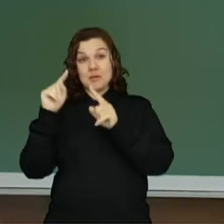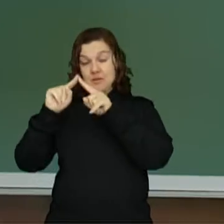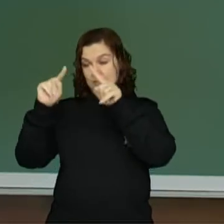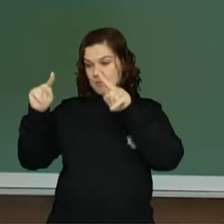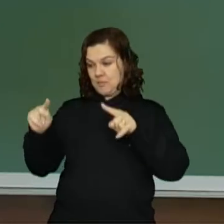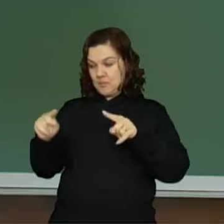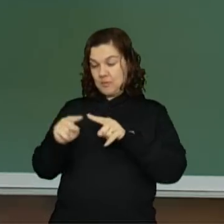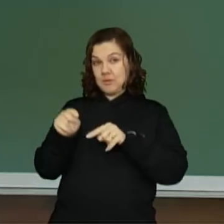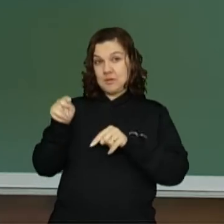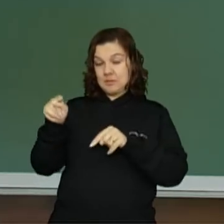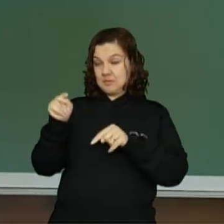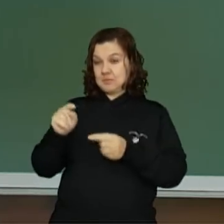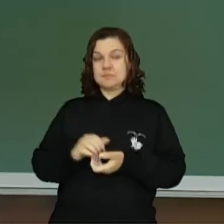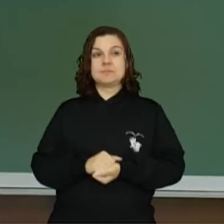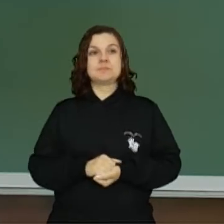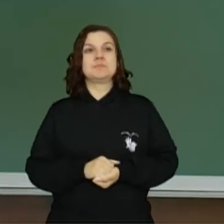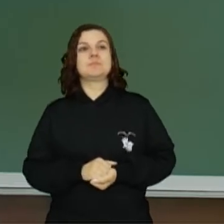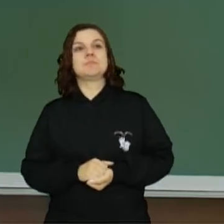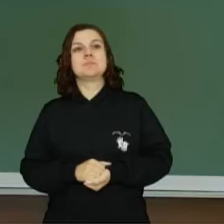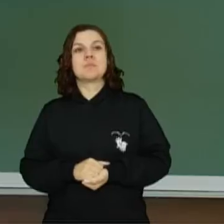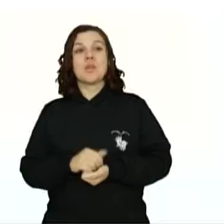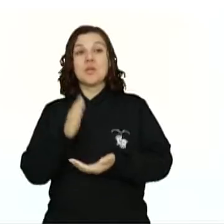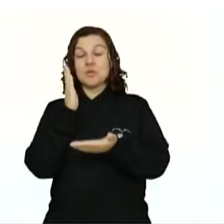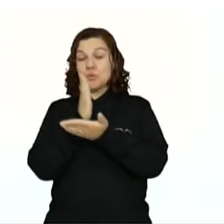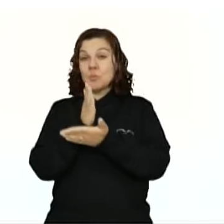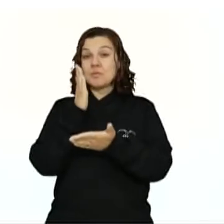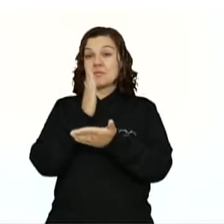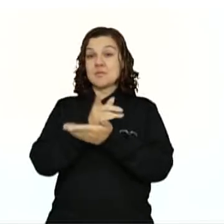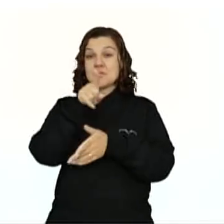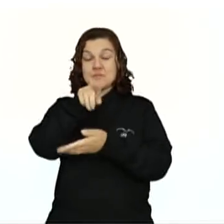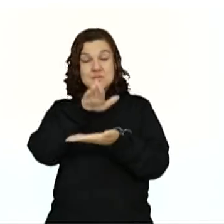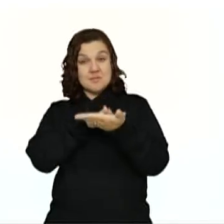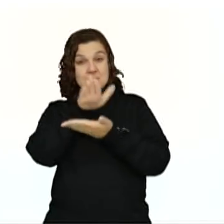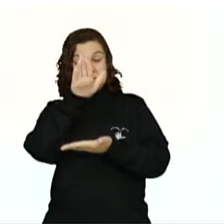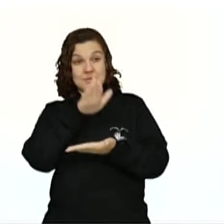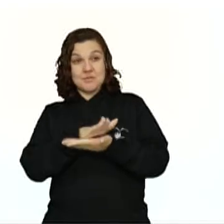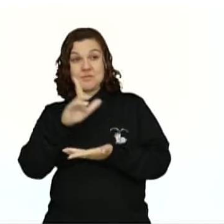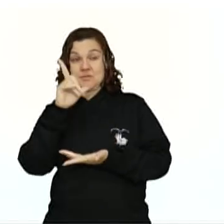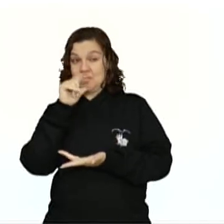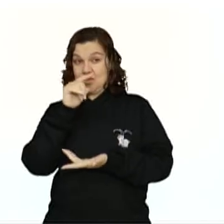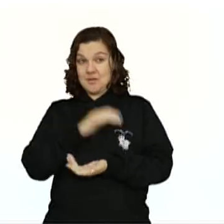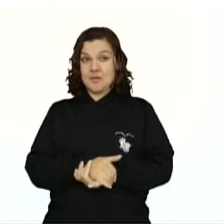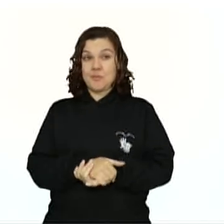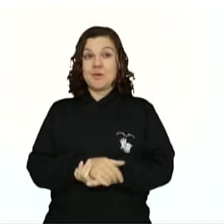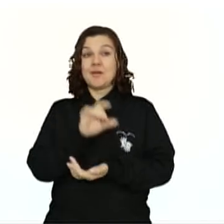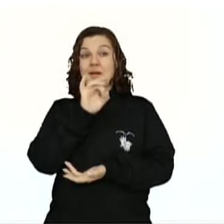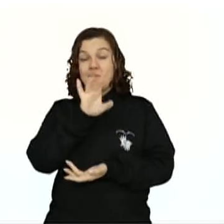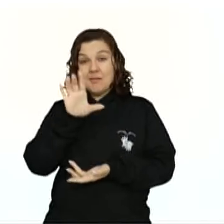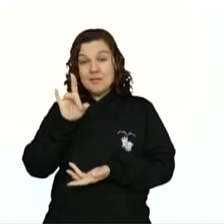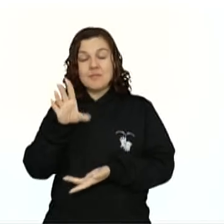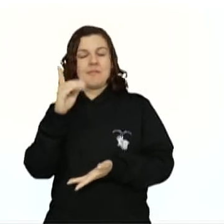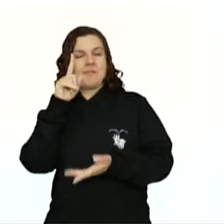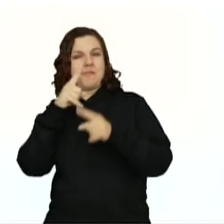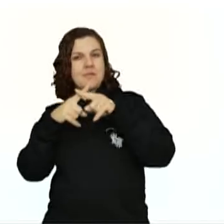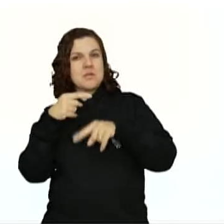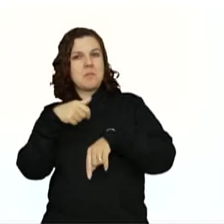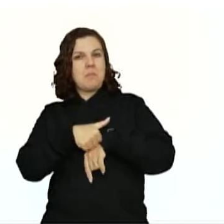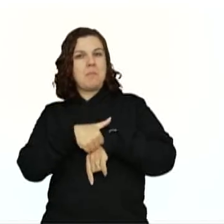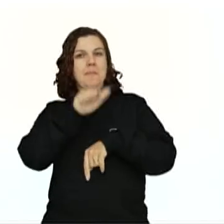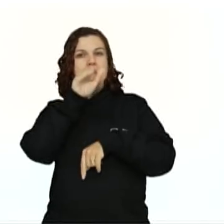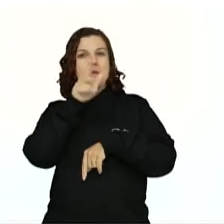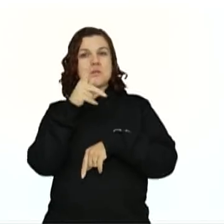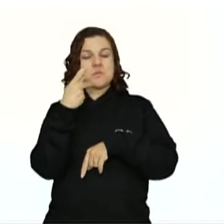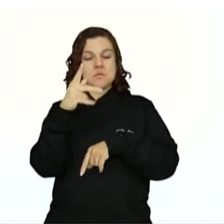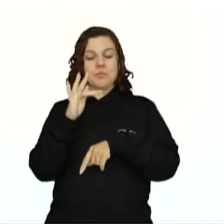nós temos esse texto que coloquei aqui. Toda vez que você desperdiça água, cada vez mais o